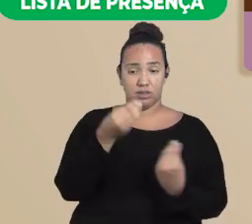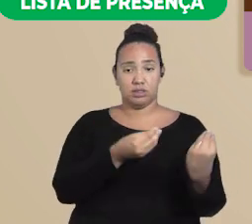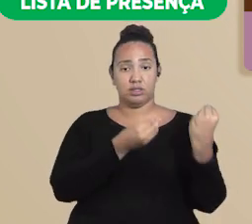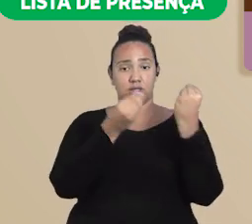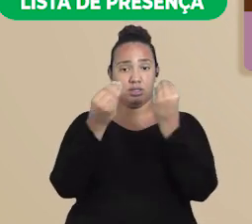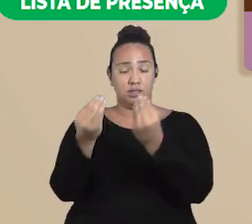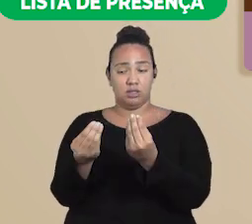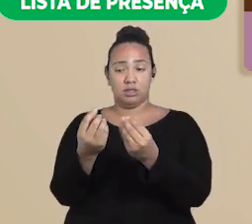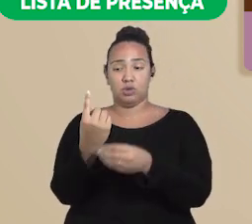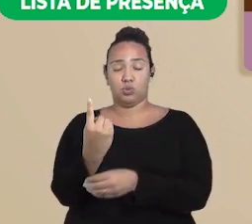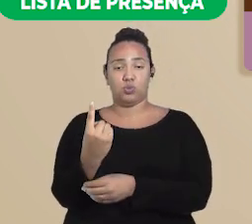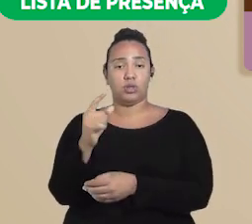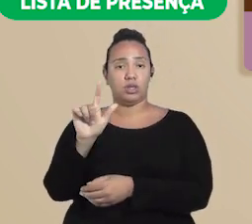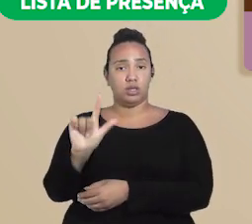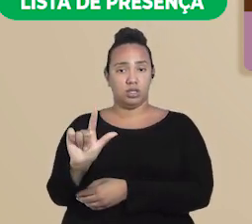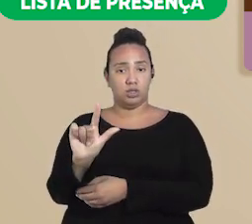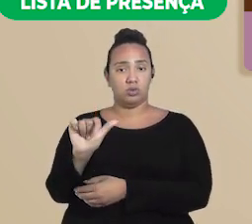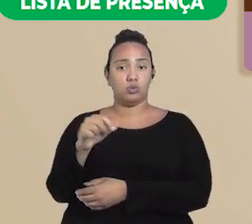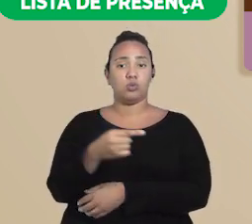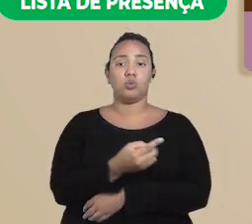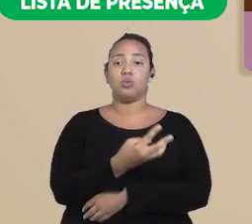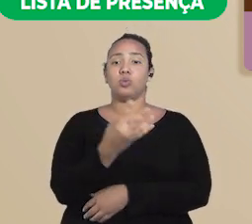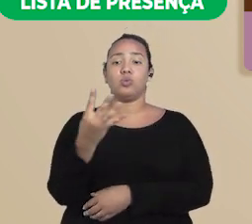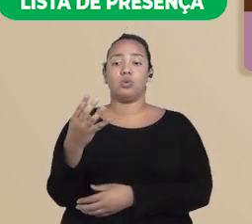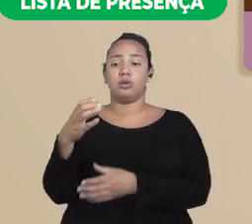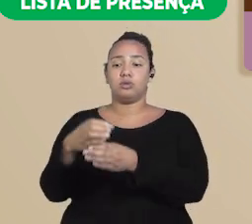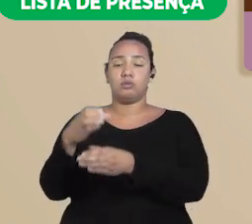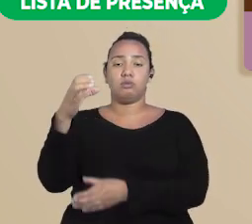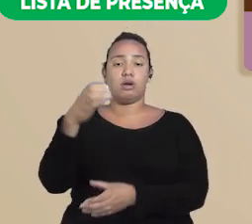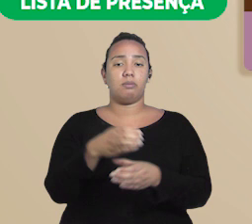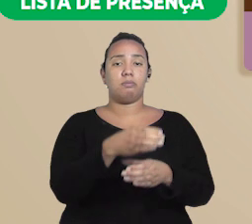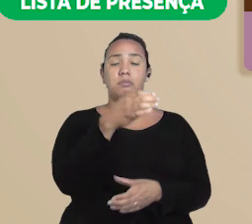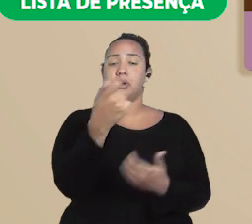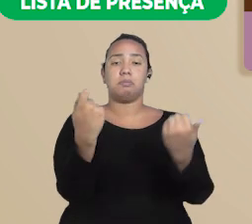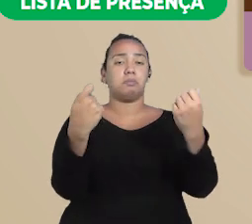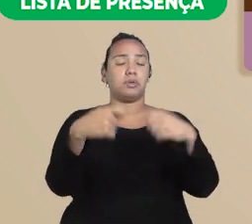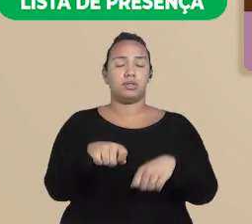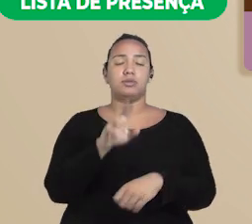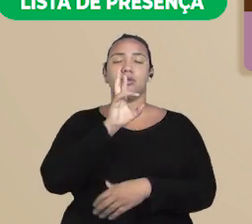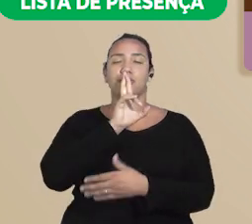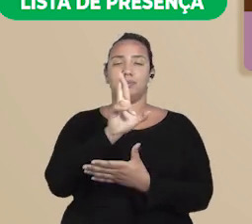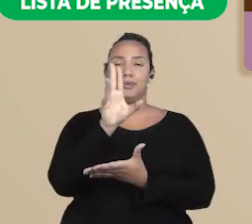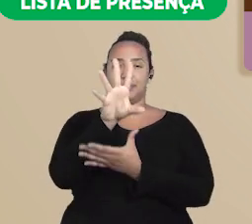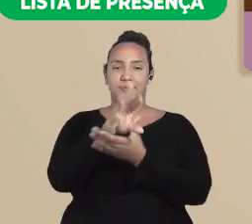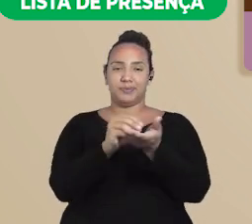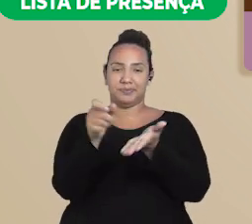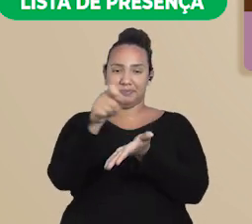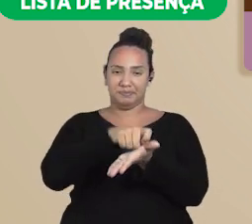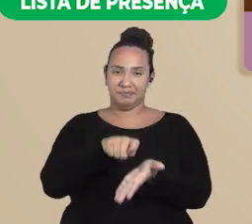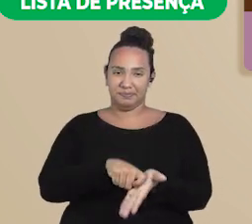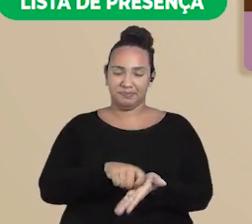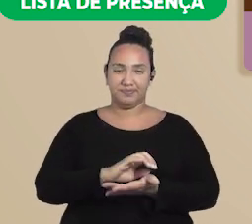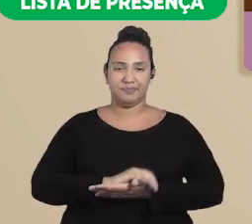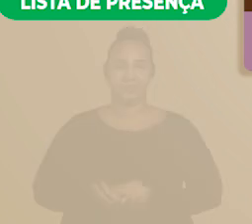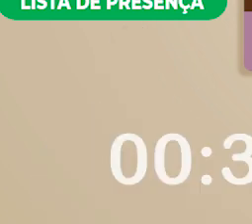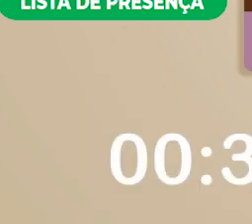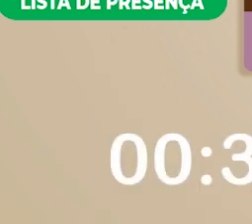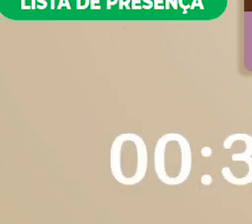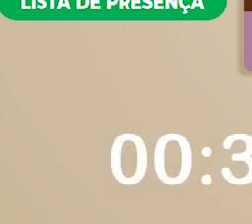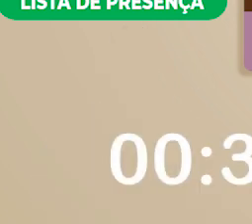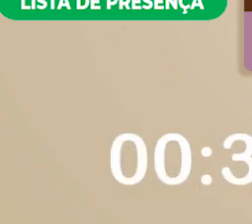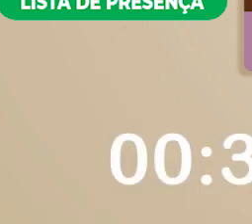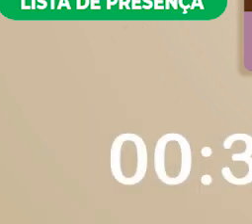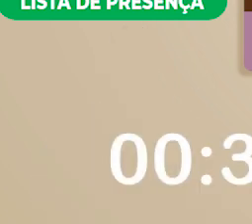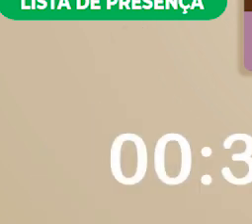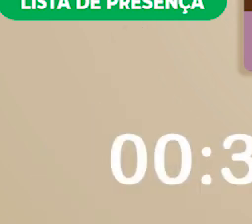forem servidas em jarras de 1 litro, quantas jarras são necessárias? Anote a resposta no seu caderno.